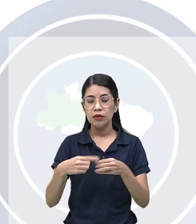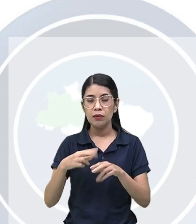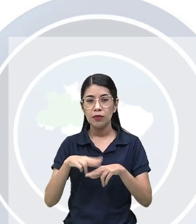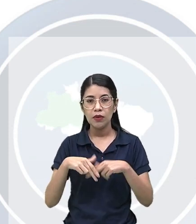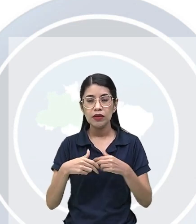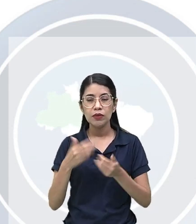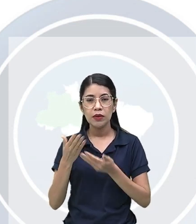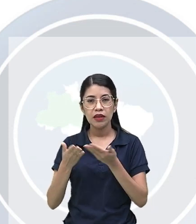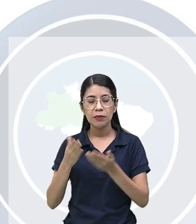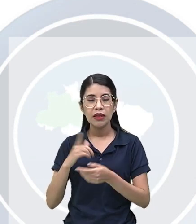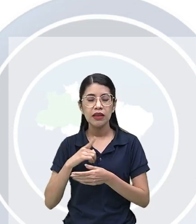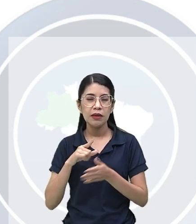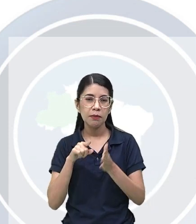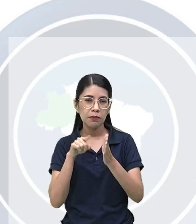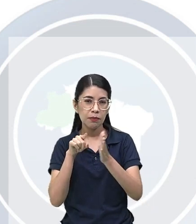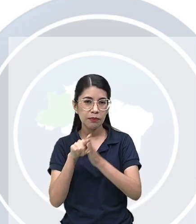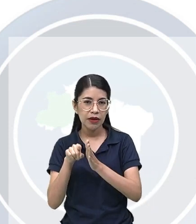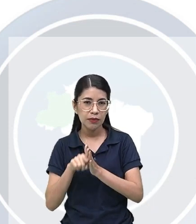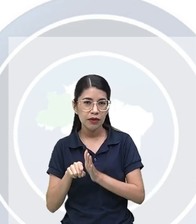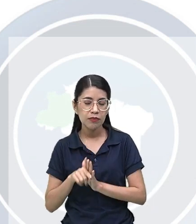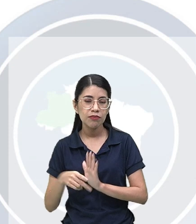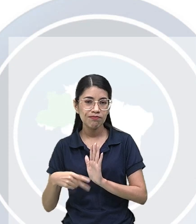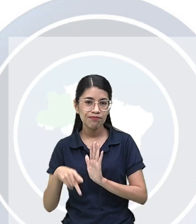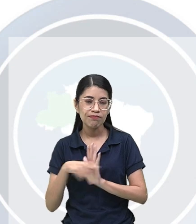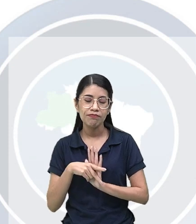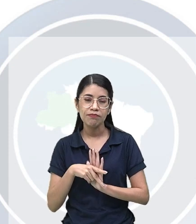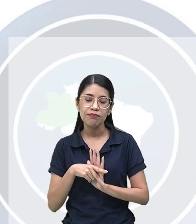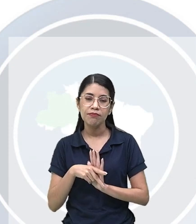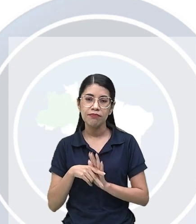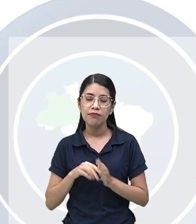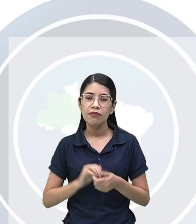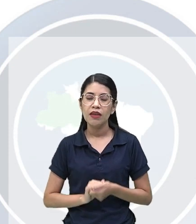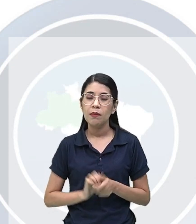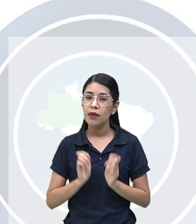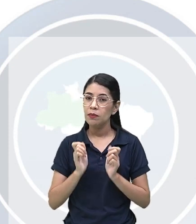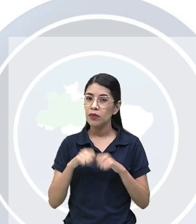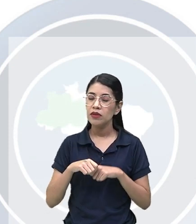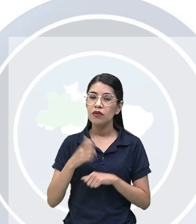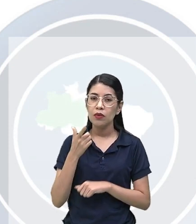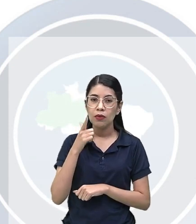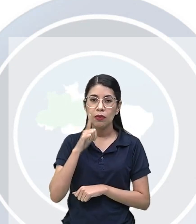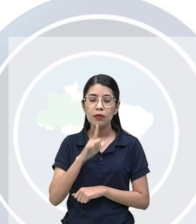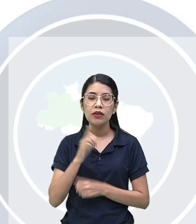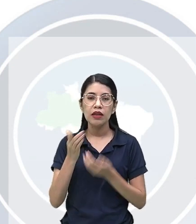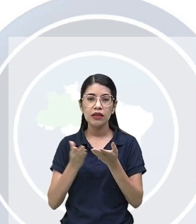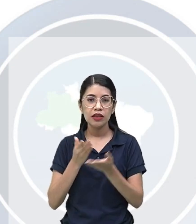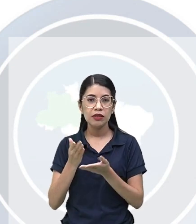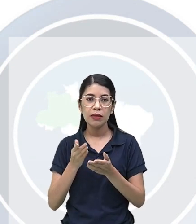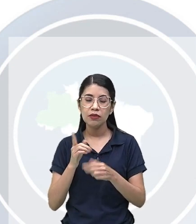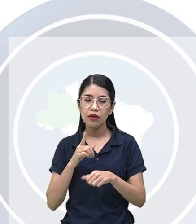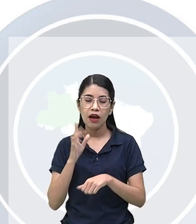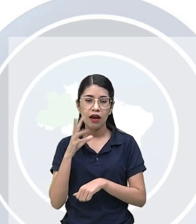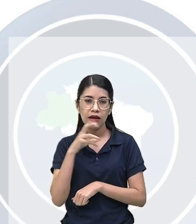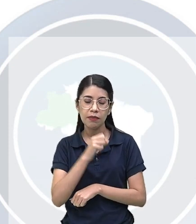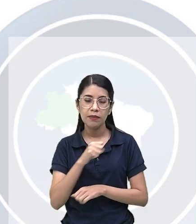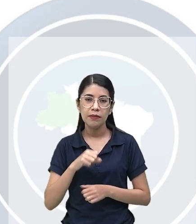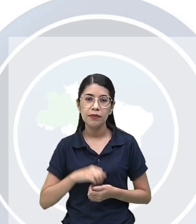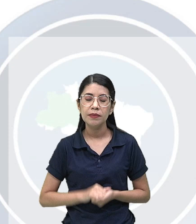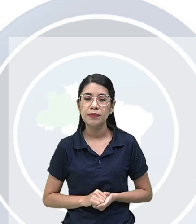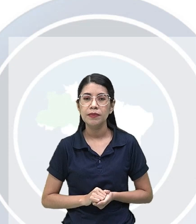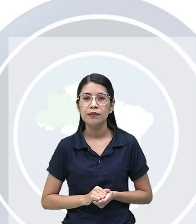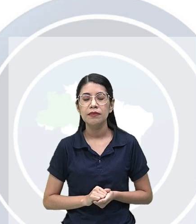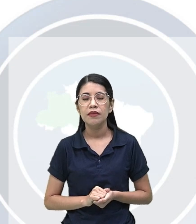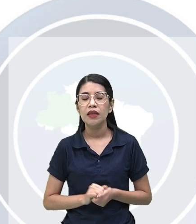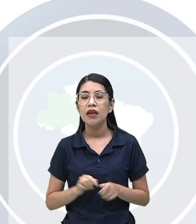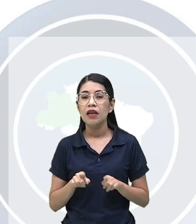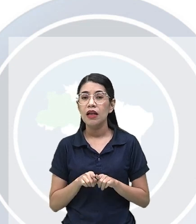faz algumas perguntas específicas, né, professora Socorro, para que possamos atender da melhor forma possível. Isso mesmo. Também